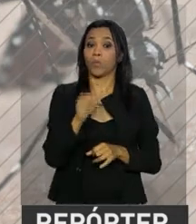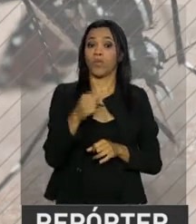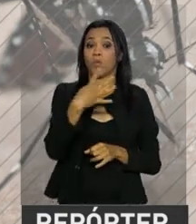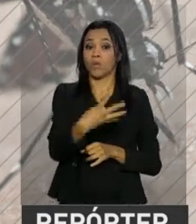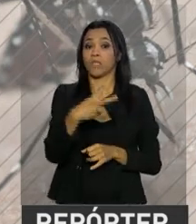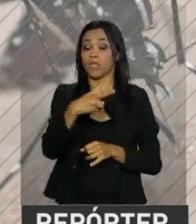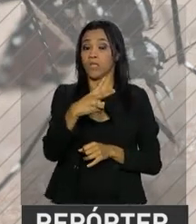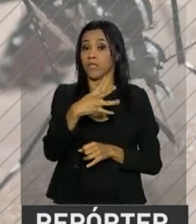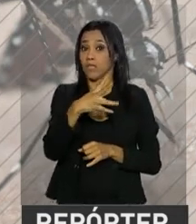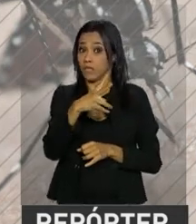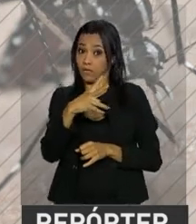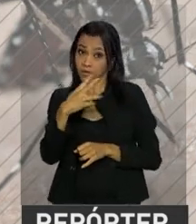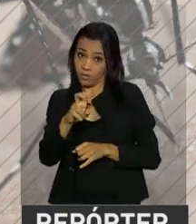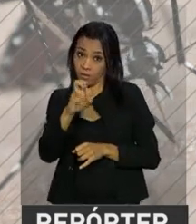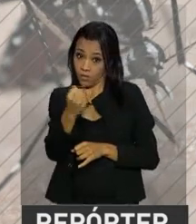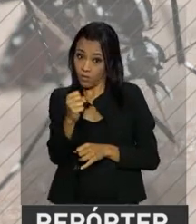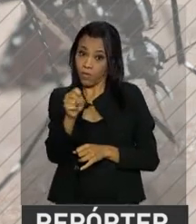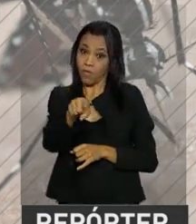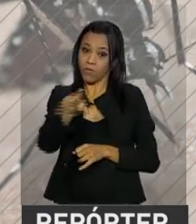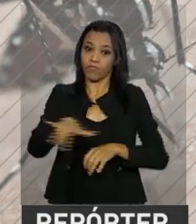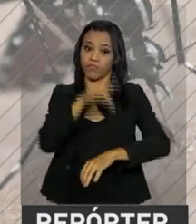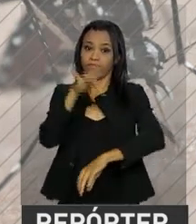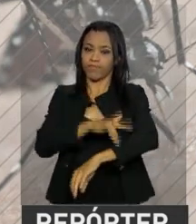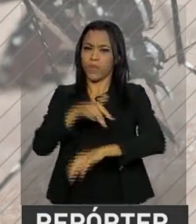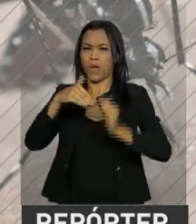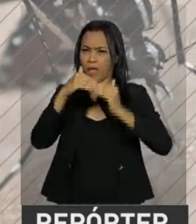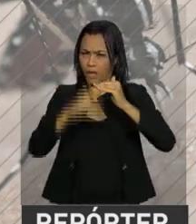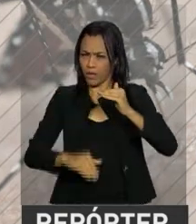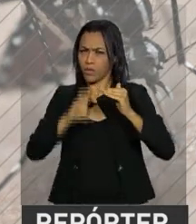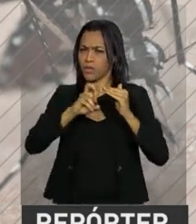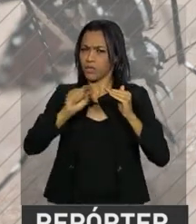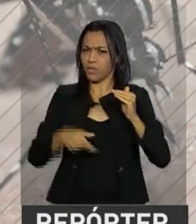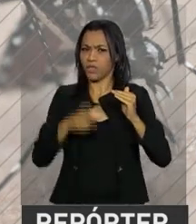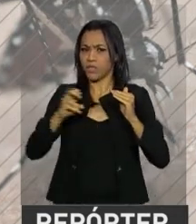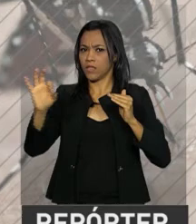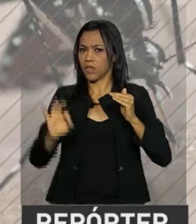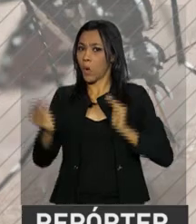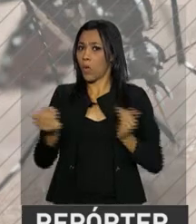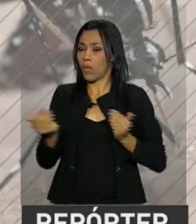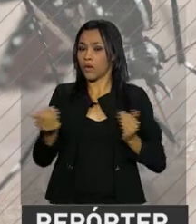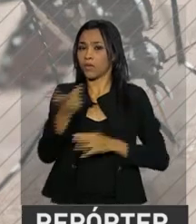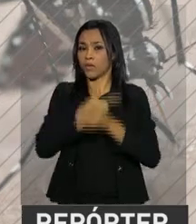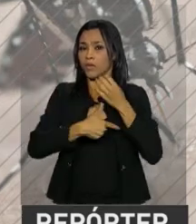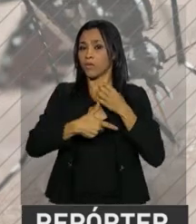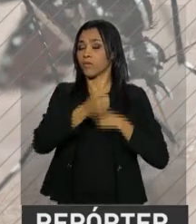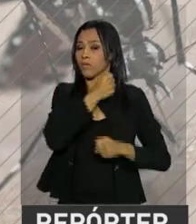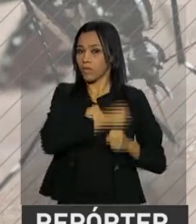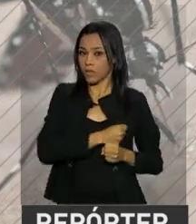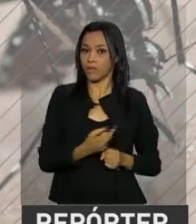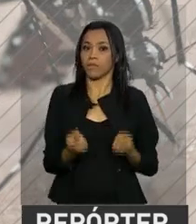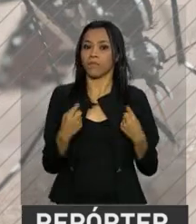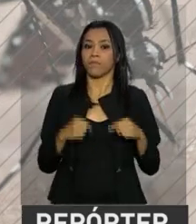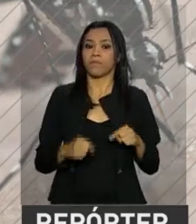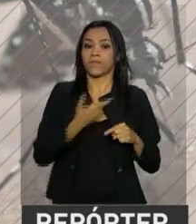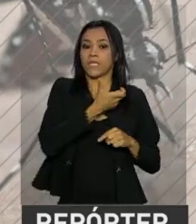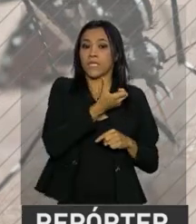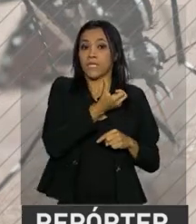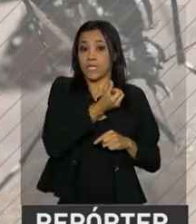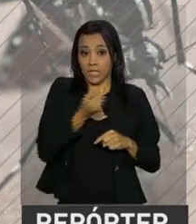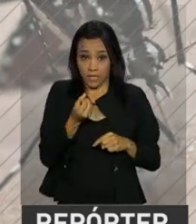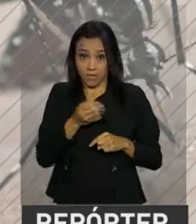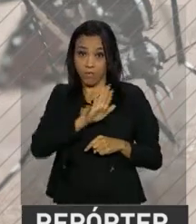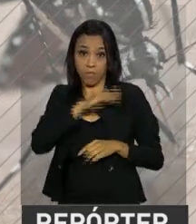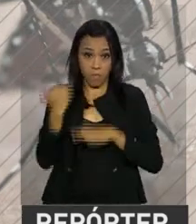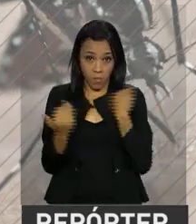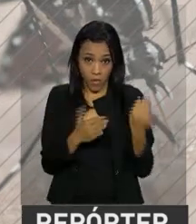outubro deste ano, uma queda de 5,5% em relação a 2015. Foram cerca de 600 mortes registradas